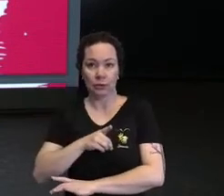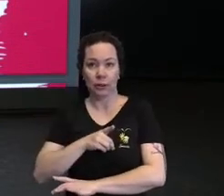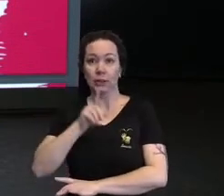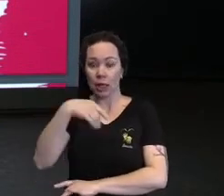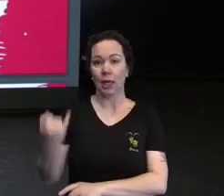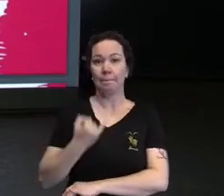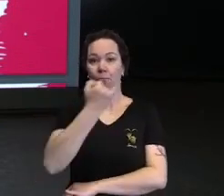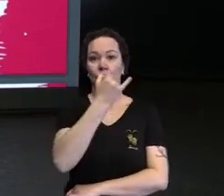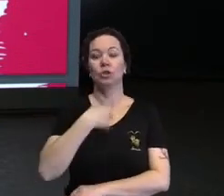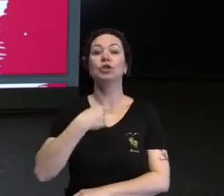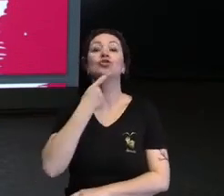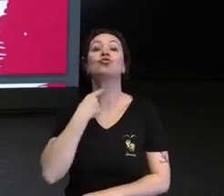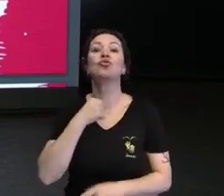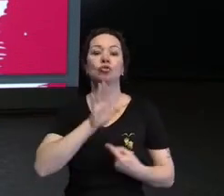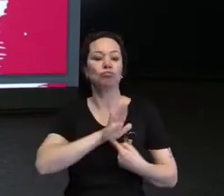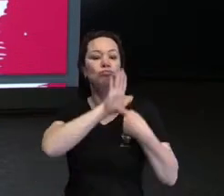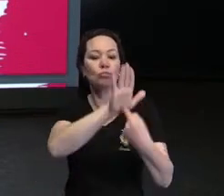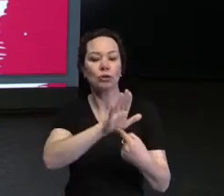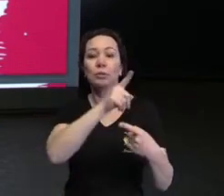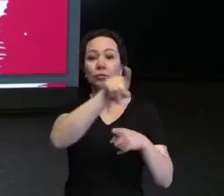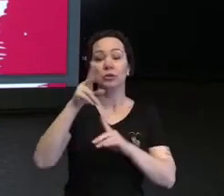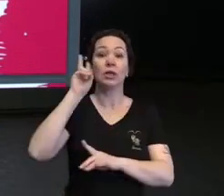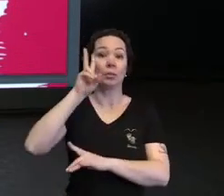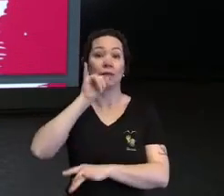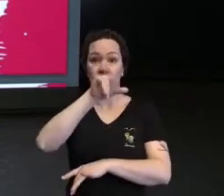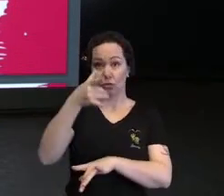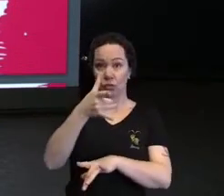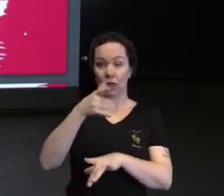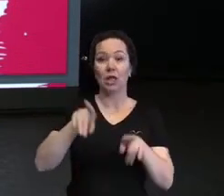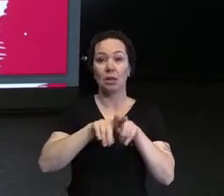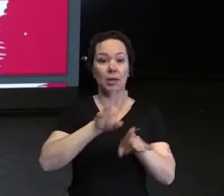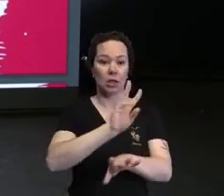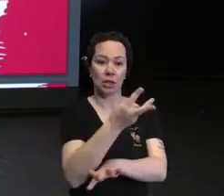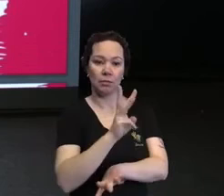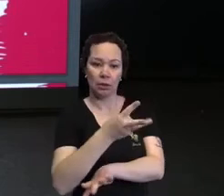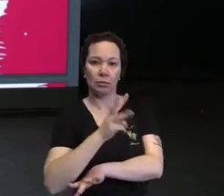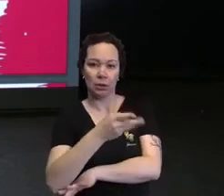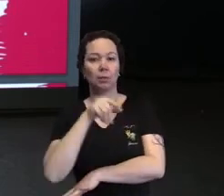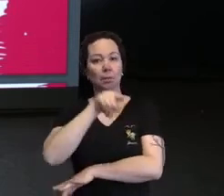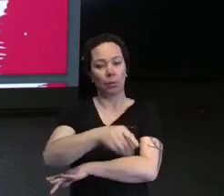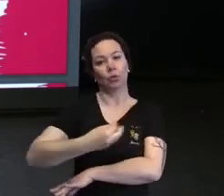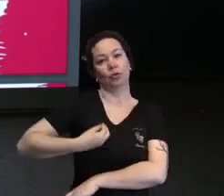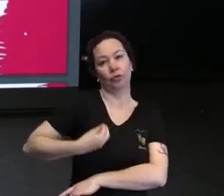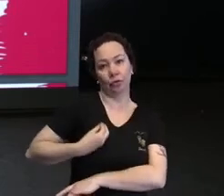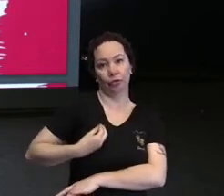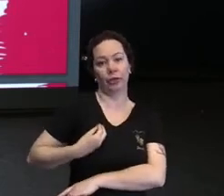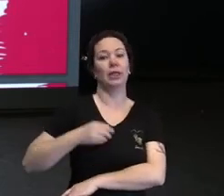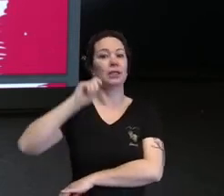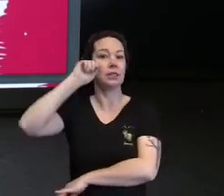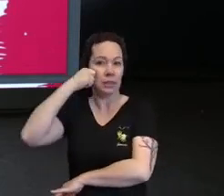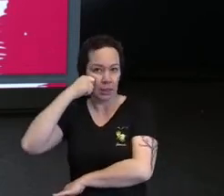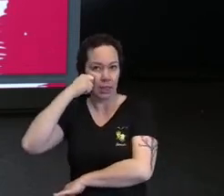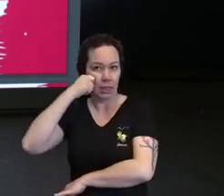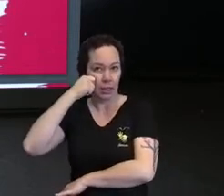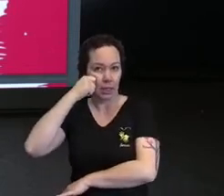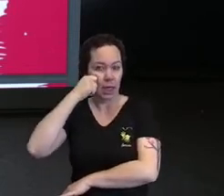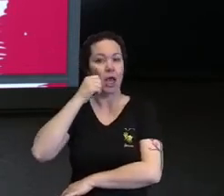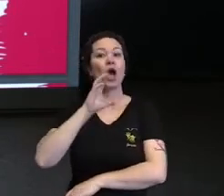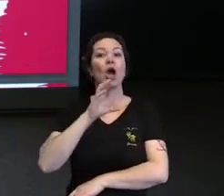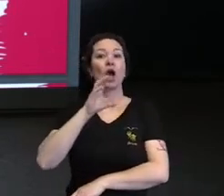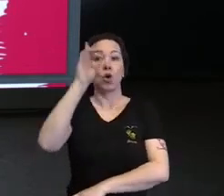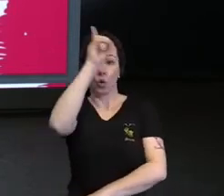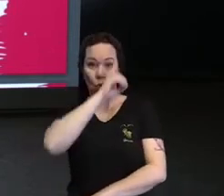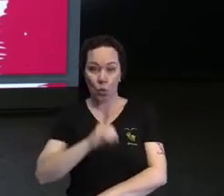Manifesto sempre para a gente poder lembrar inclusive se vocês quiserem acessar o site do vidas negras é www das negras